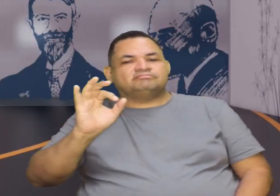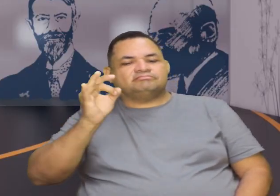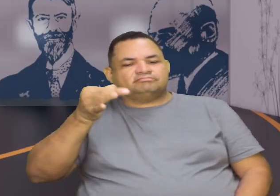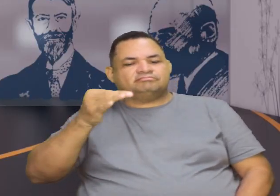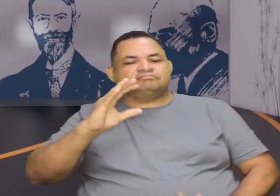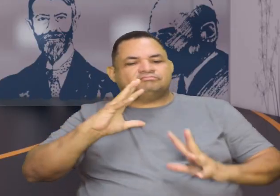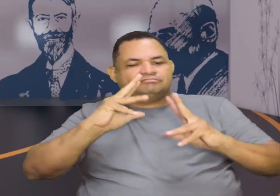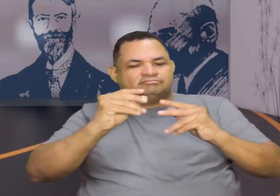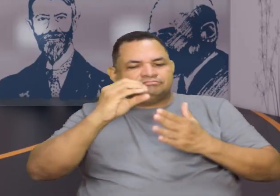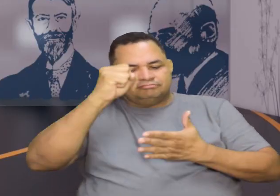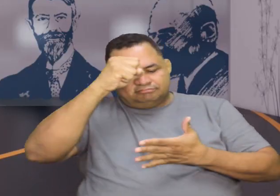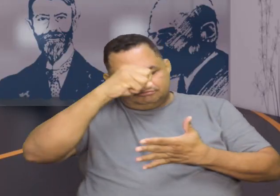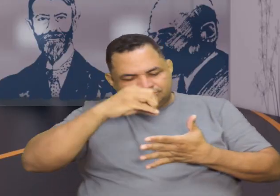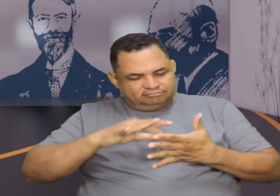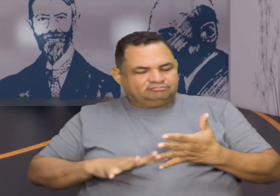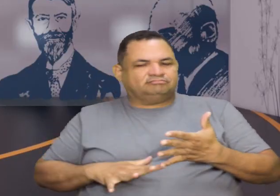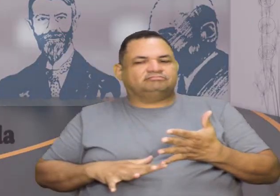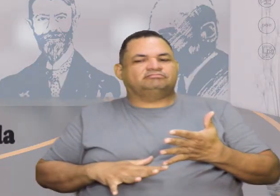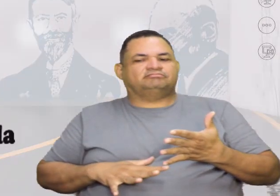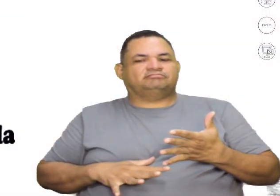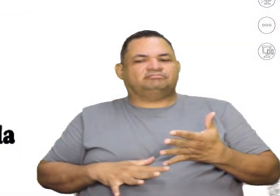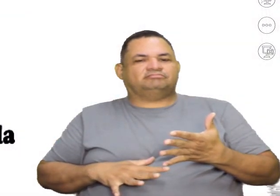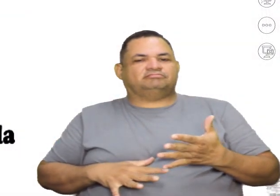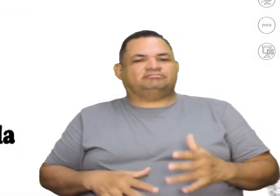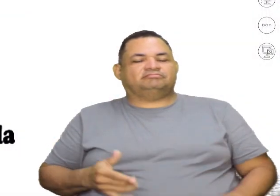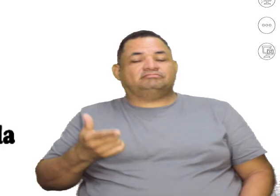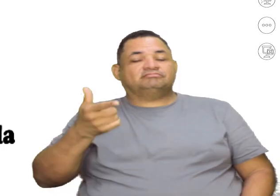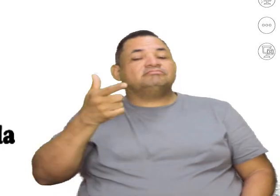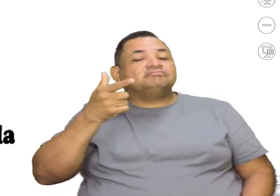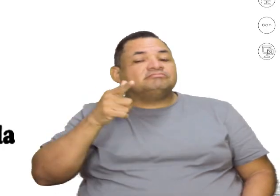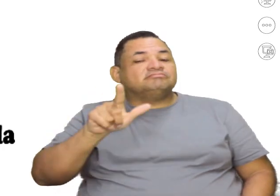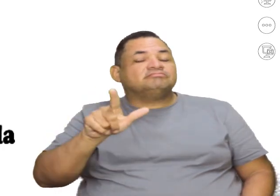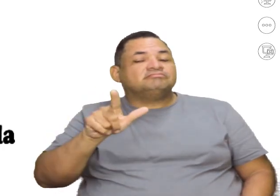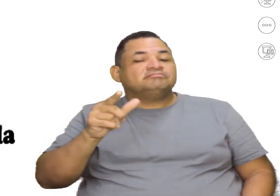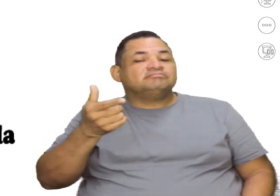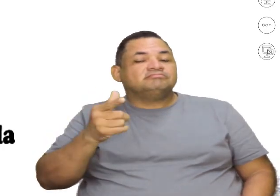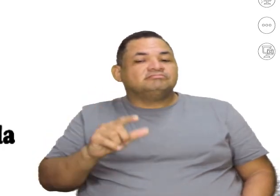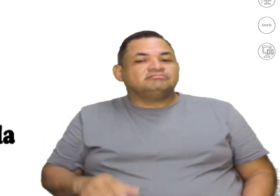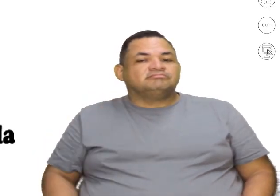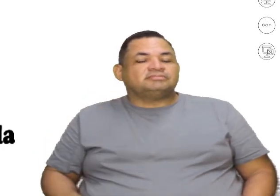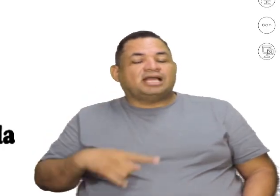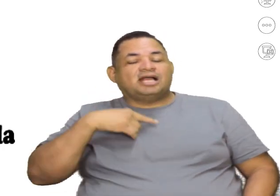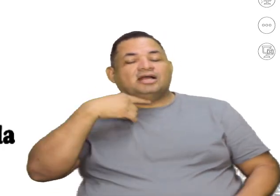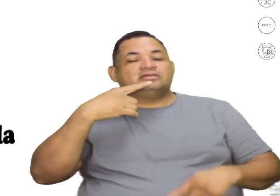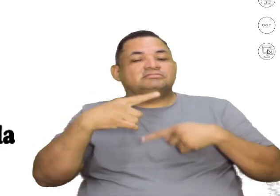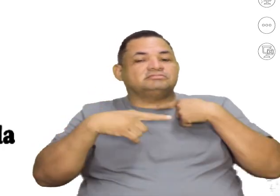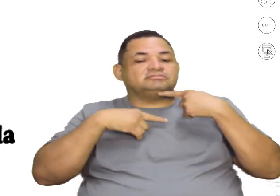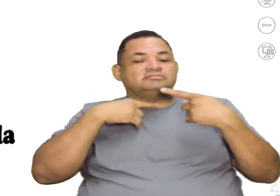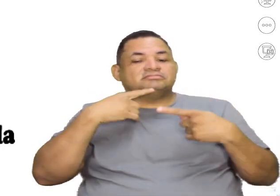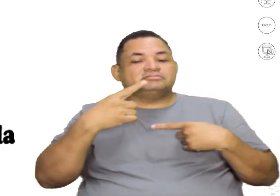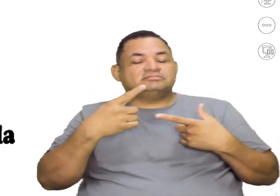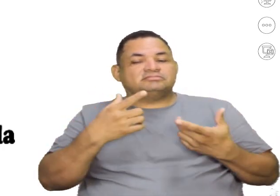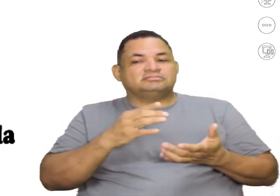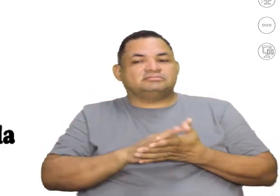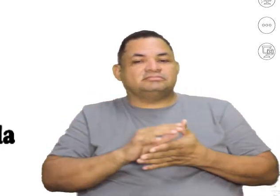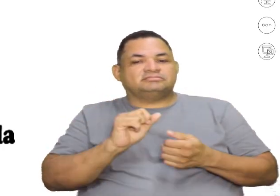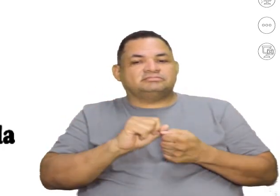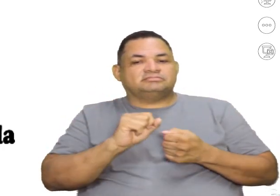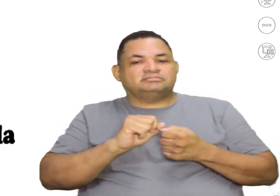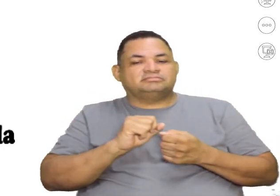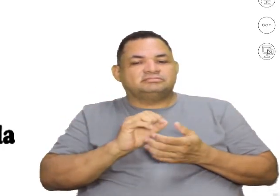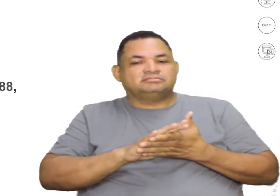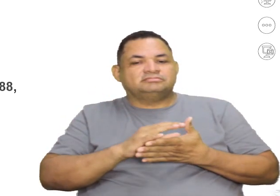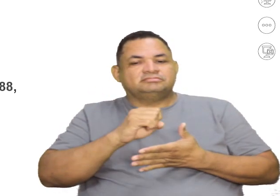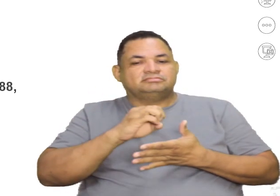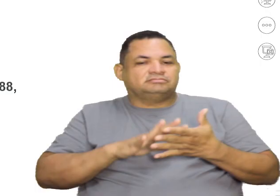acertar todas. Olha só. Quem conseguiu acertar tudo, vamos tirar as dúvidas agora, fazendo a